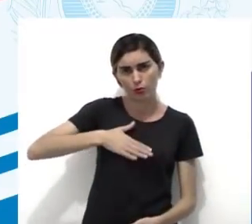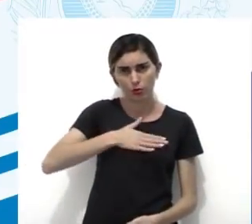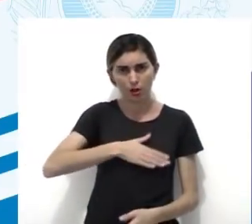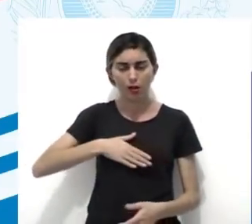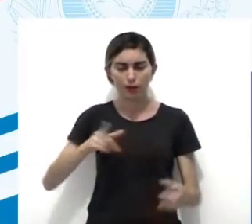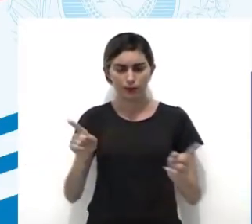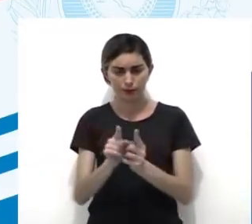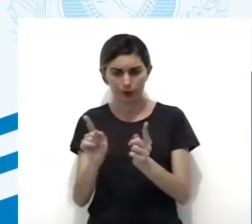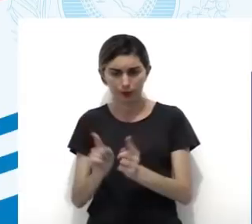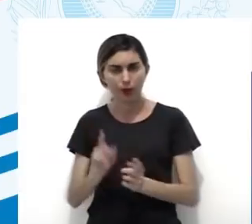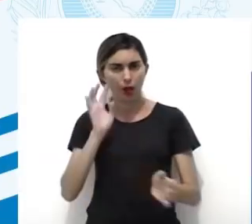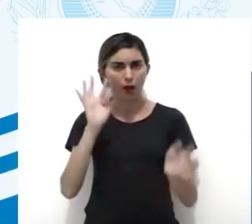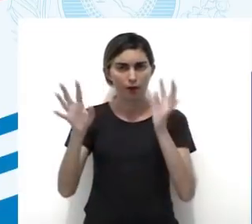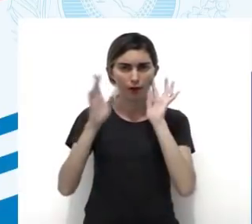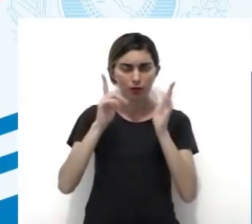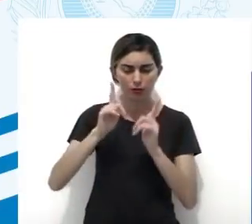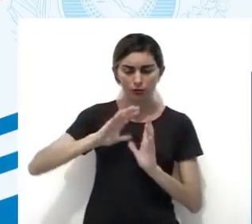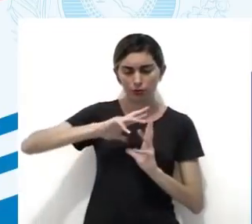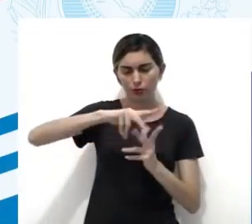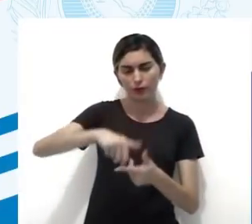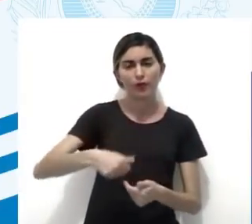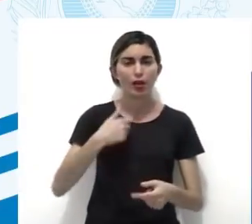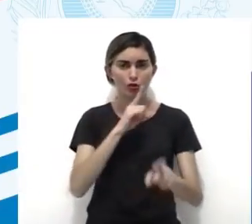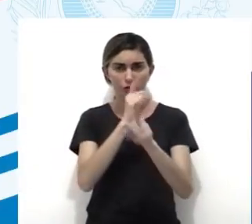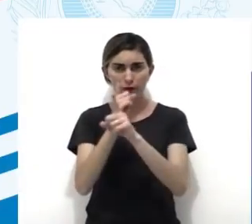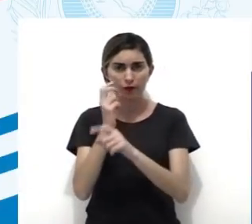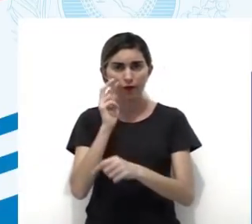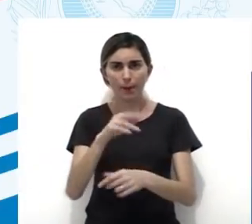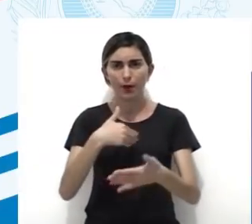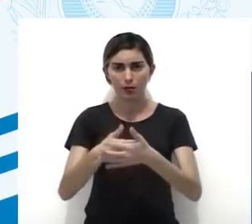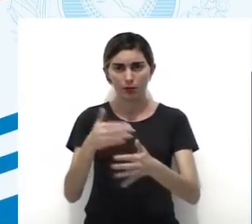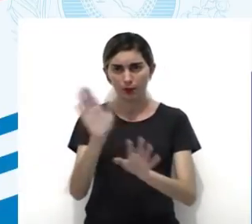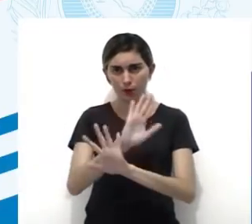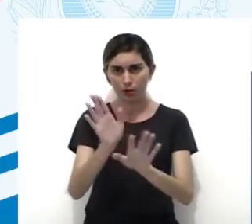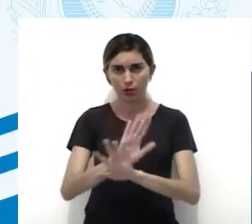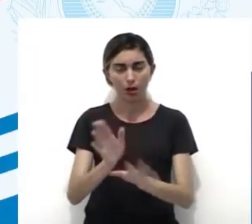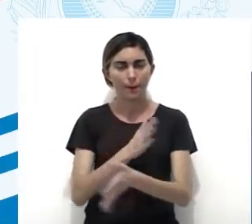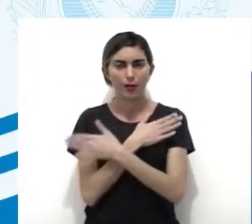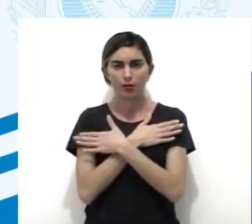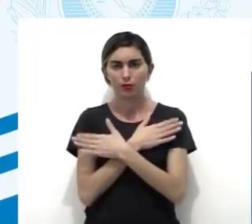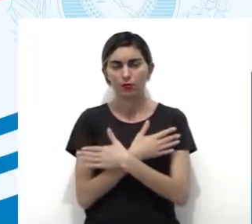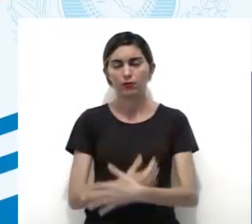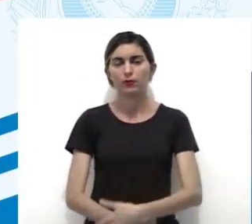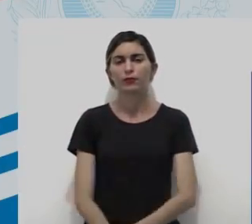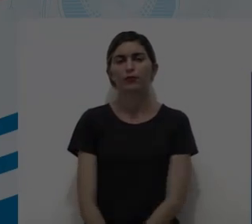dessas breves reflexões sobre globalização e a gente se vê uma próxima vez. Um forte abraço.